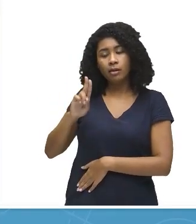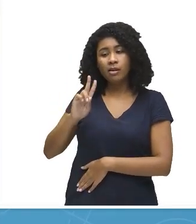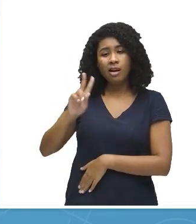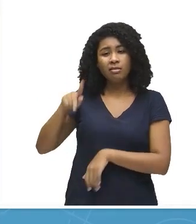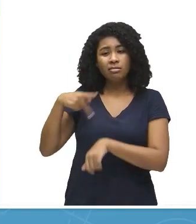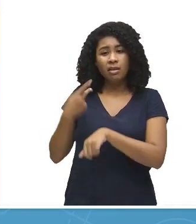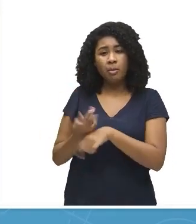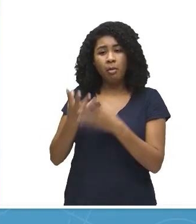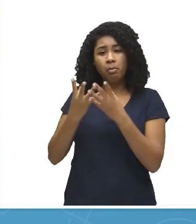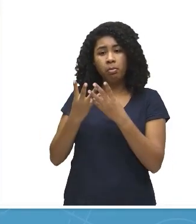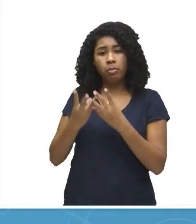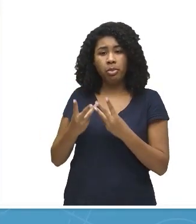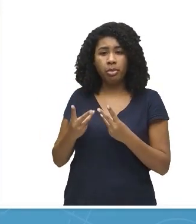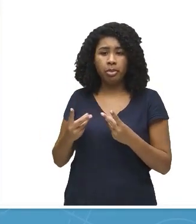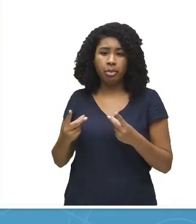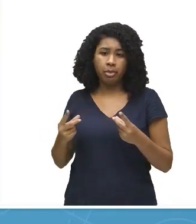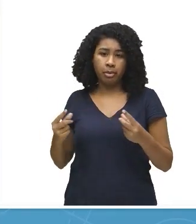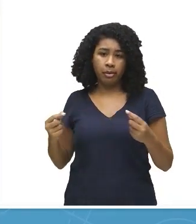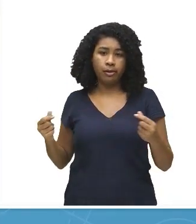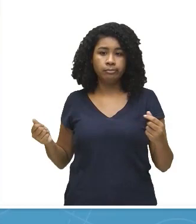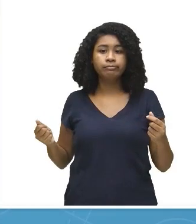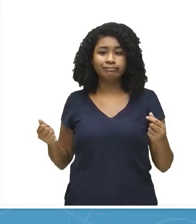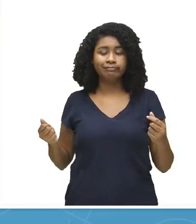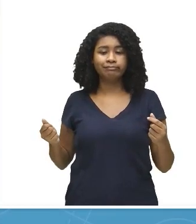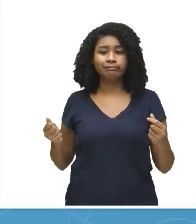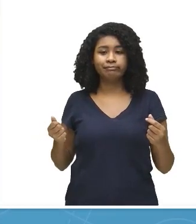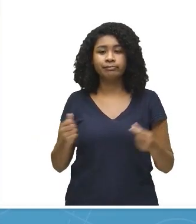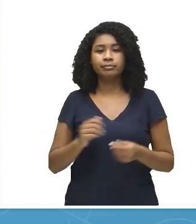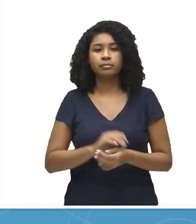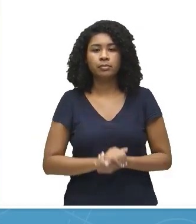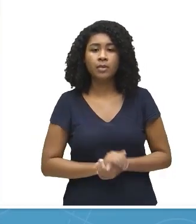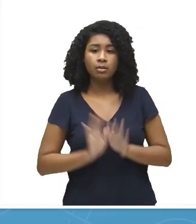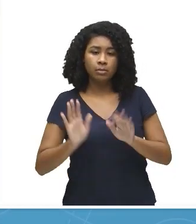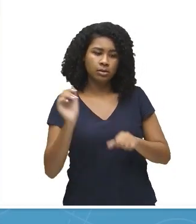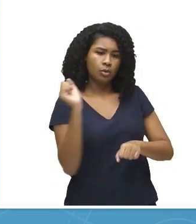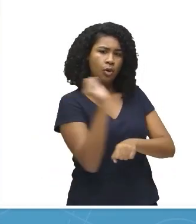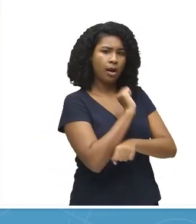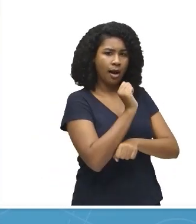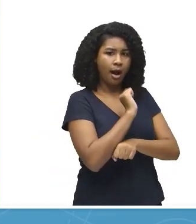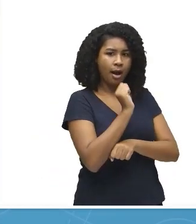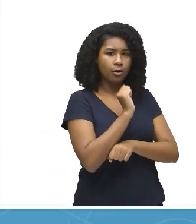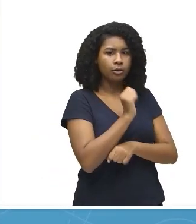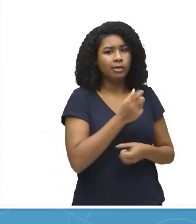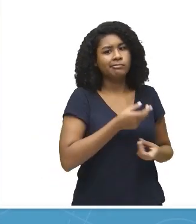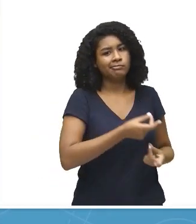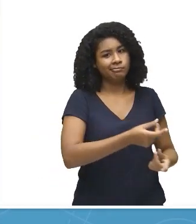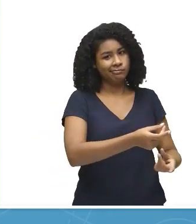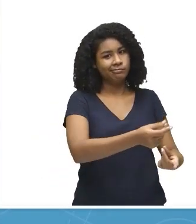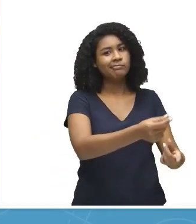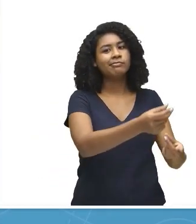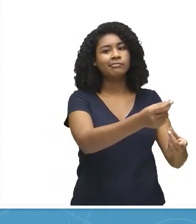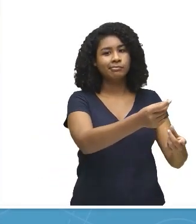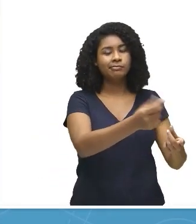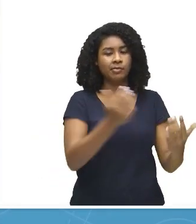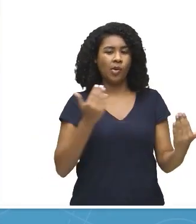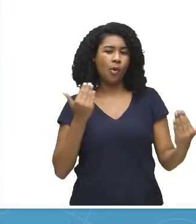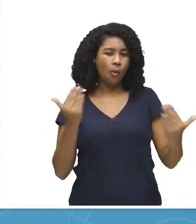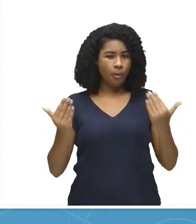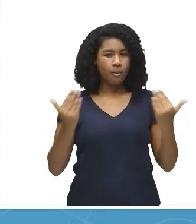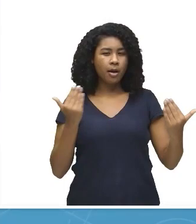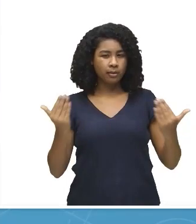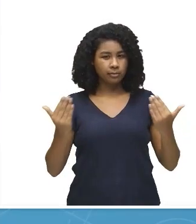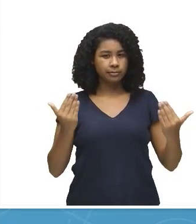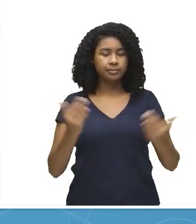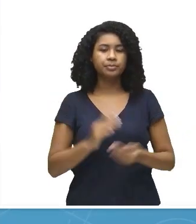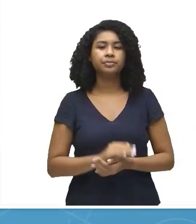durabilidade menor se a gente comparar aí, por exemplo, com o carro. Então, essa aí é a classificação das